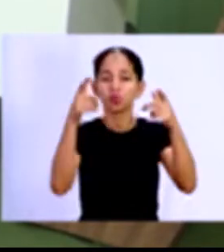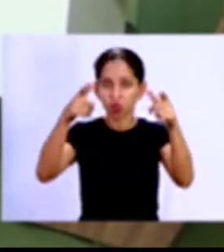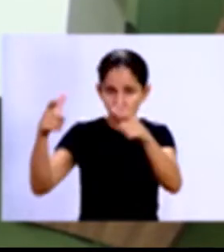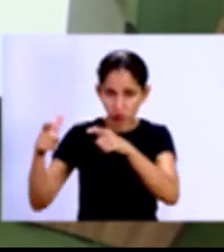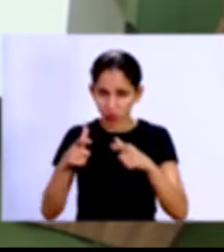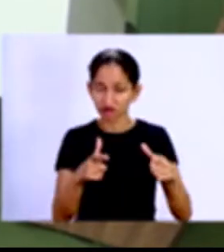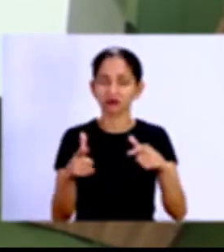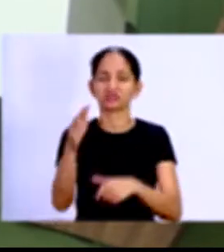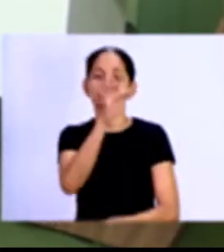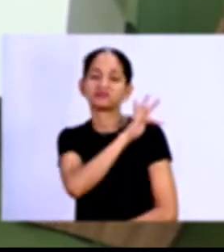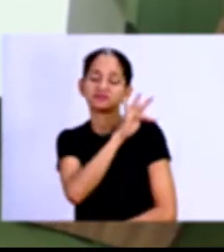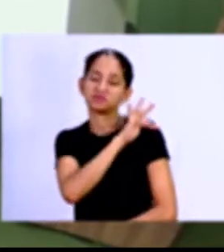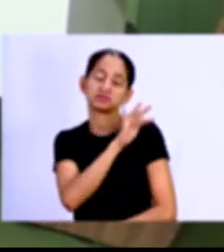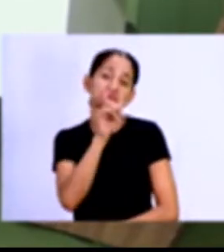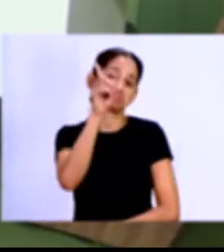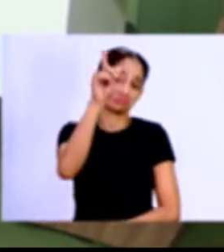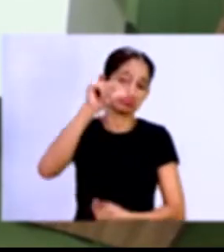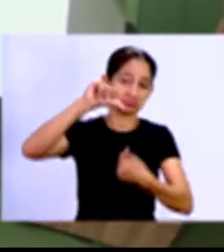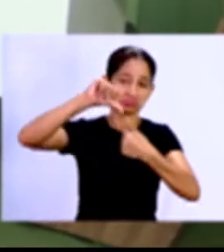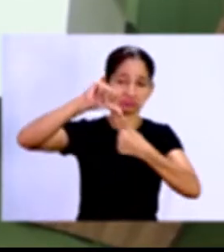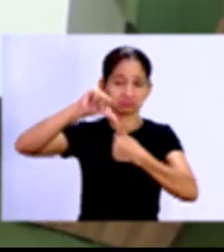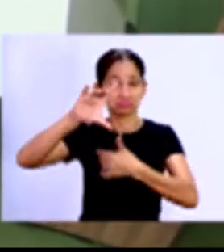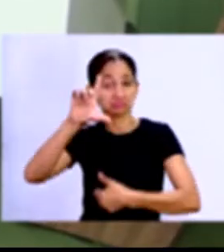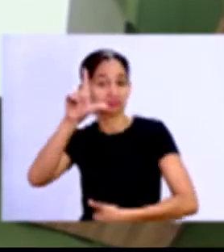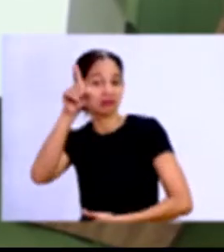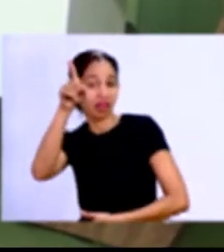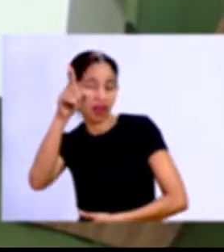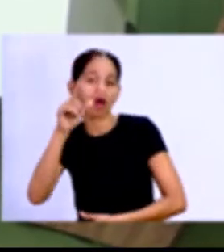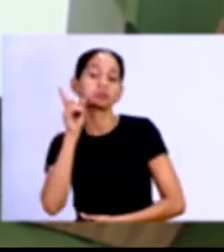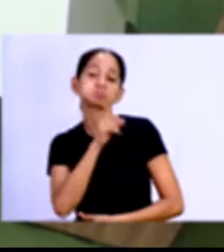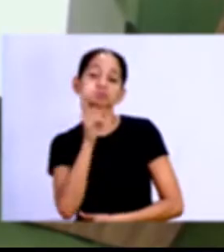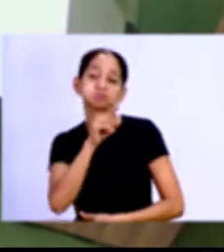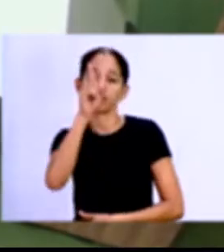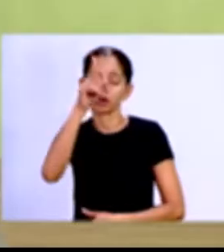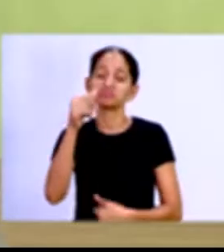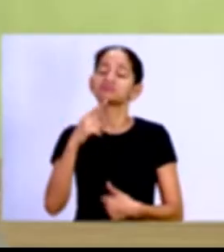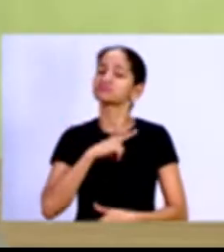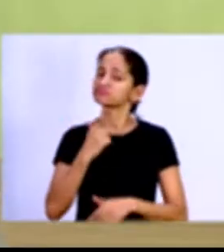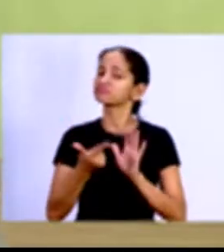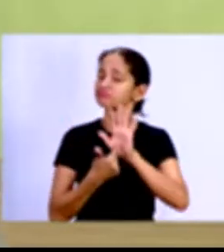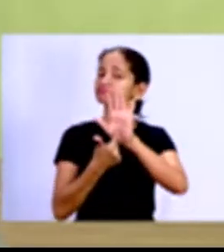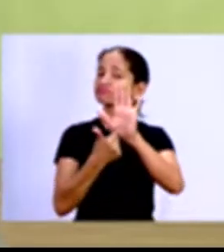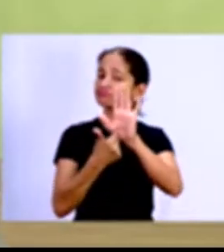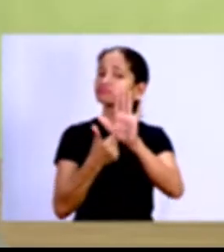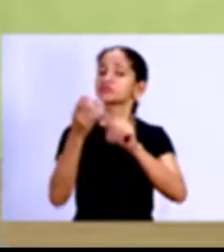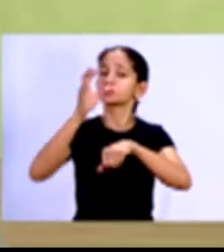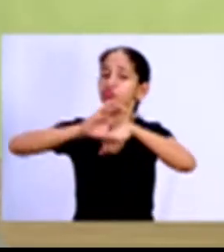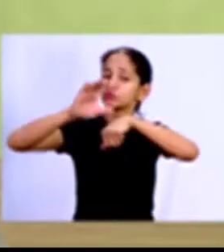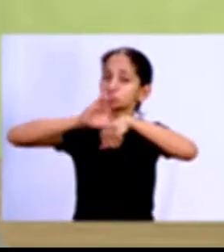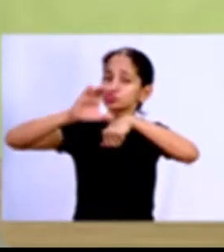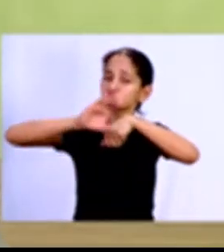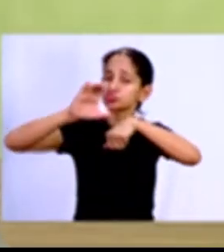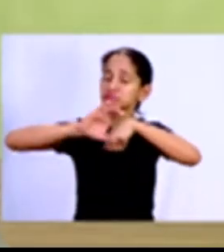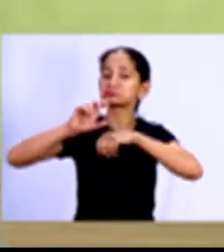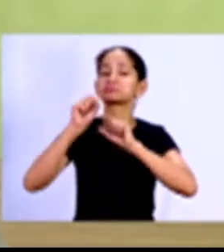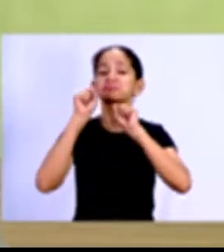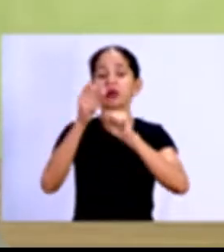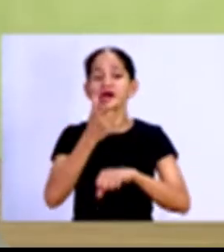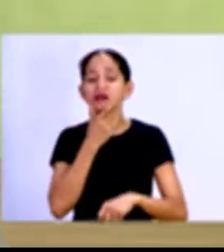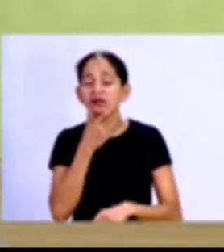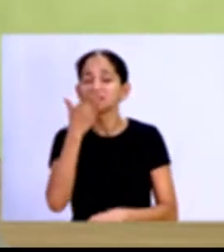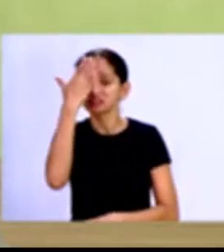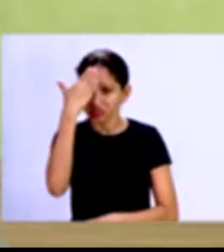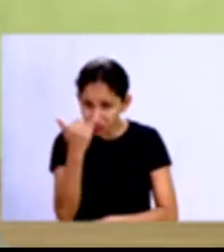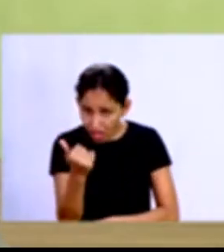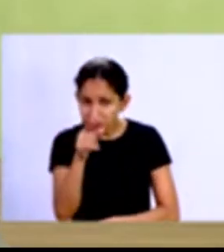as instituições americanas, MIT e tal, Coursera, que oferece cursos. Você tem um domínio em inglês